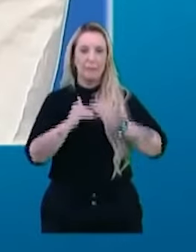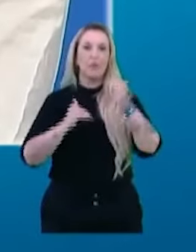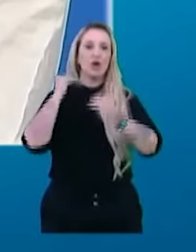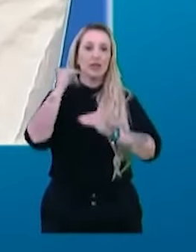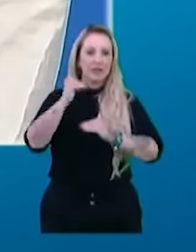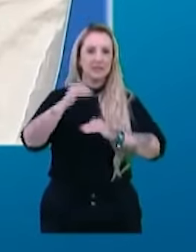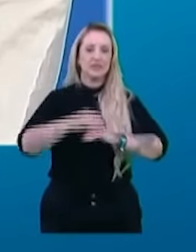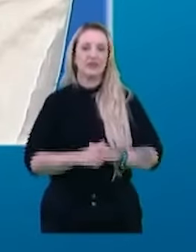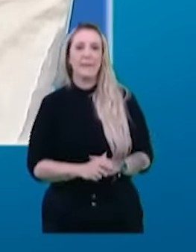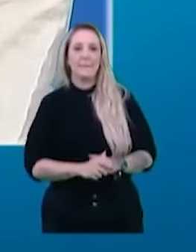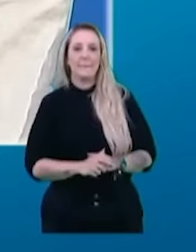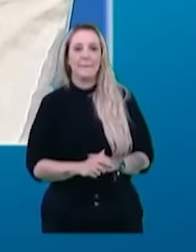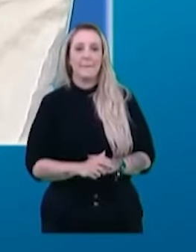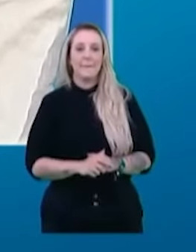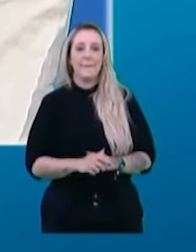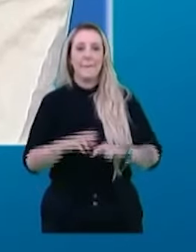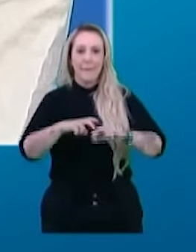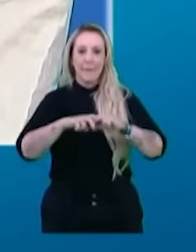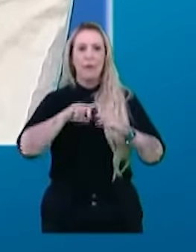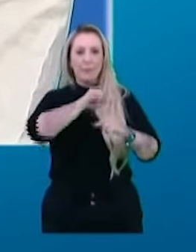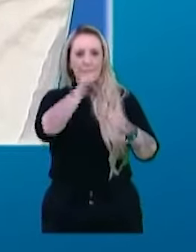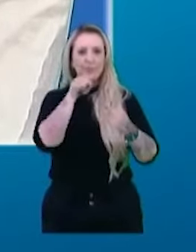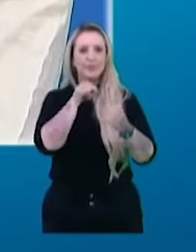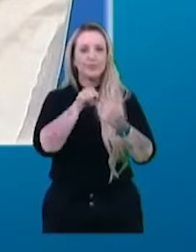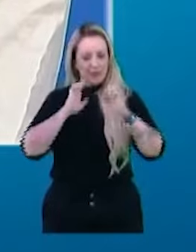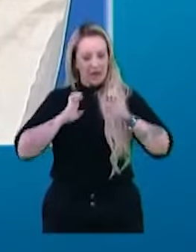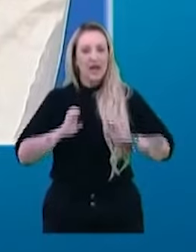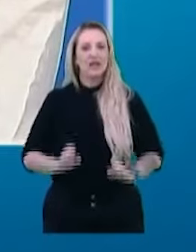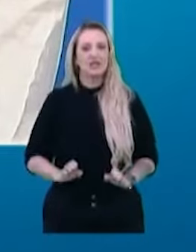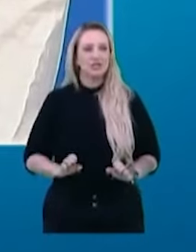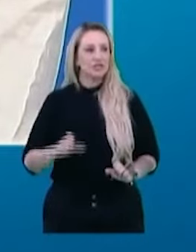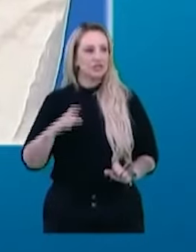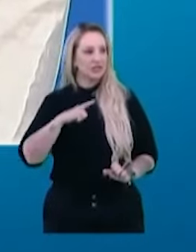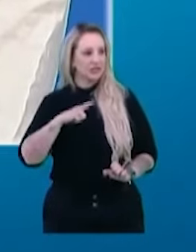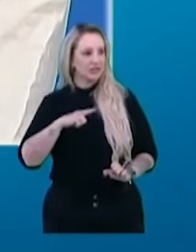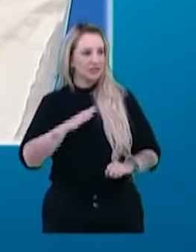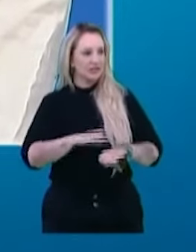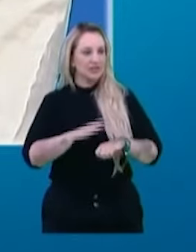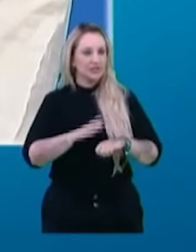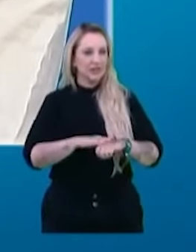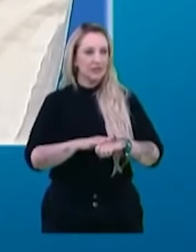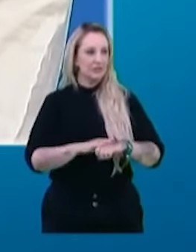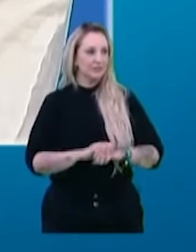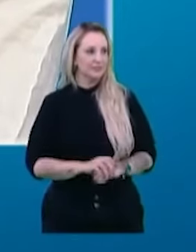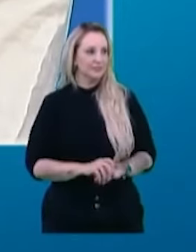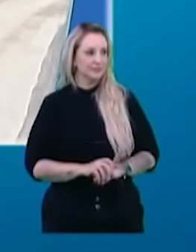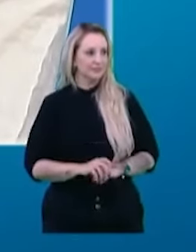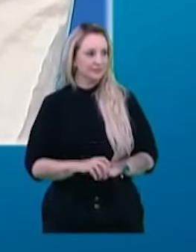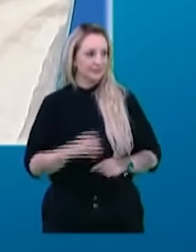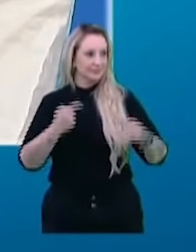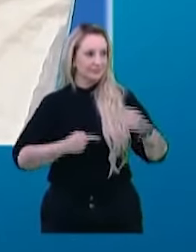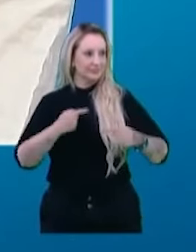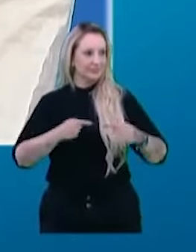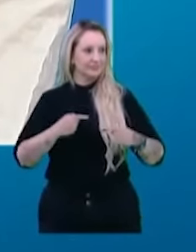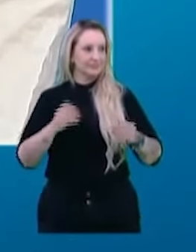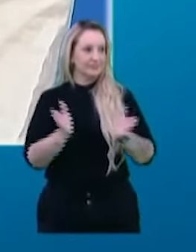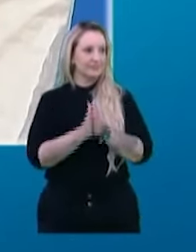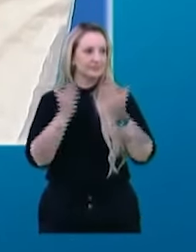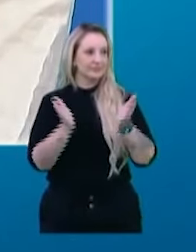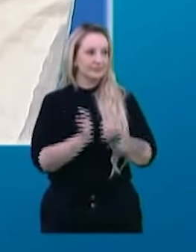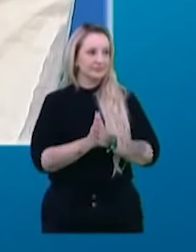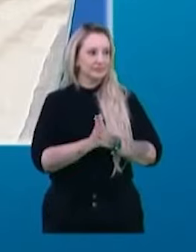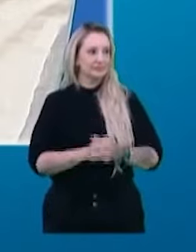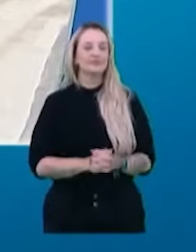progressista, pela missão ética que nós temos, que é o que faz a gente estar na política, que é combater a pobreza,